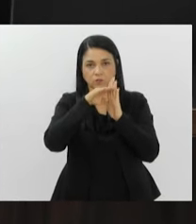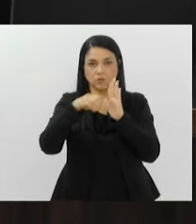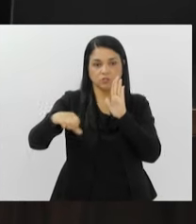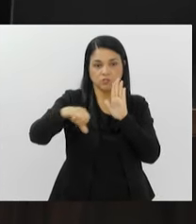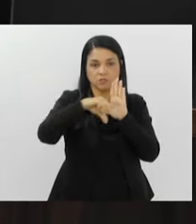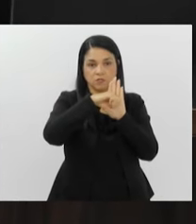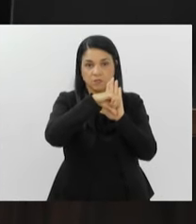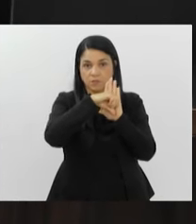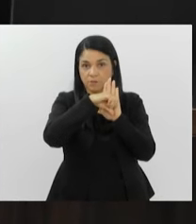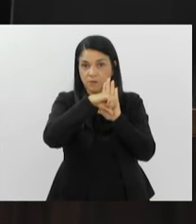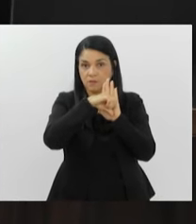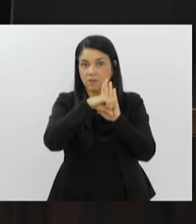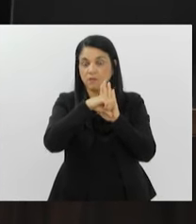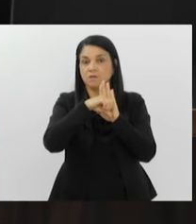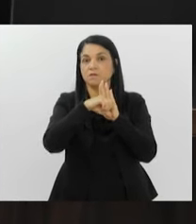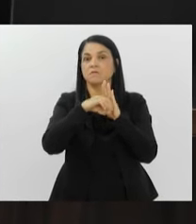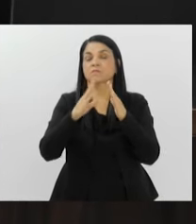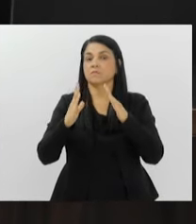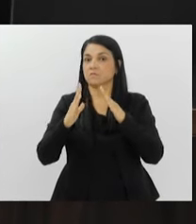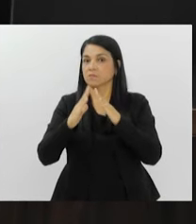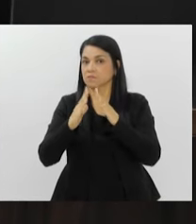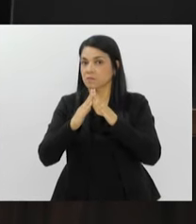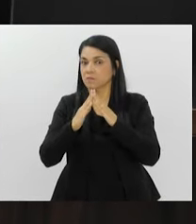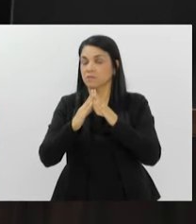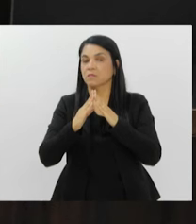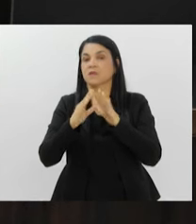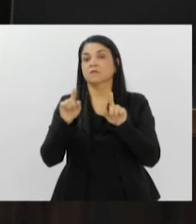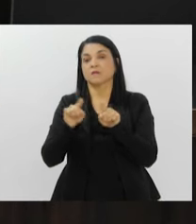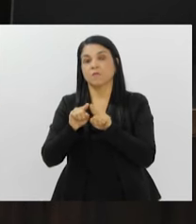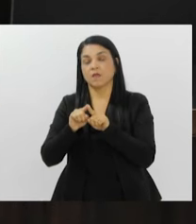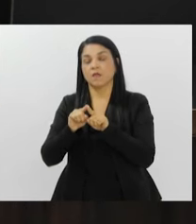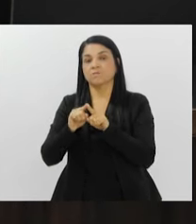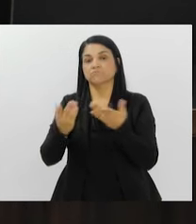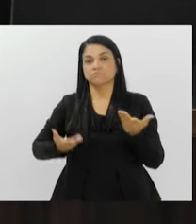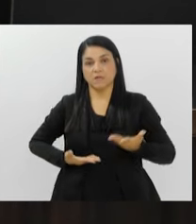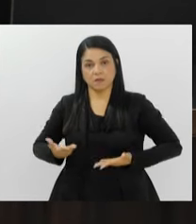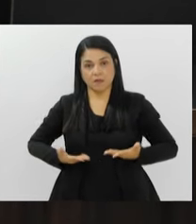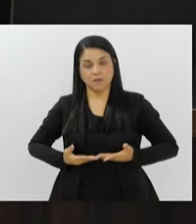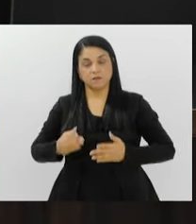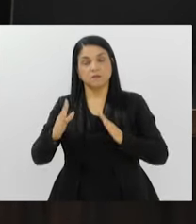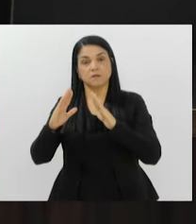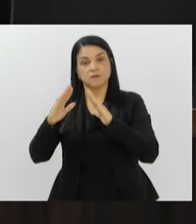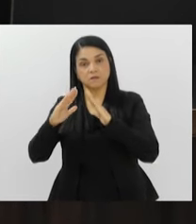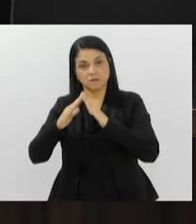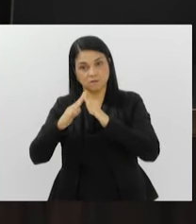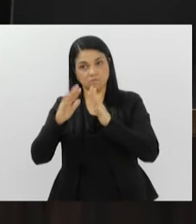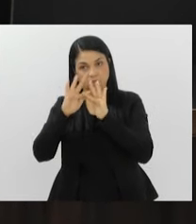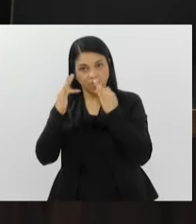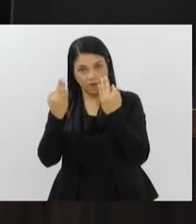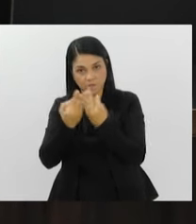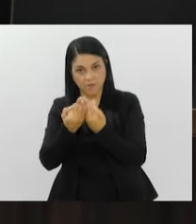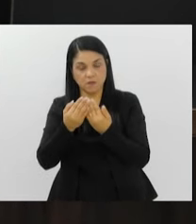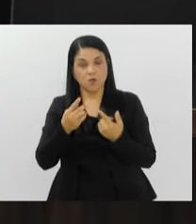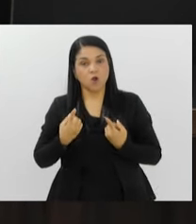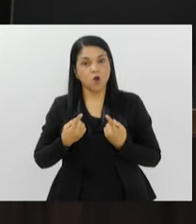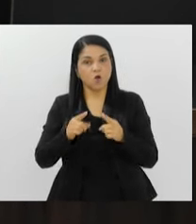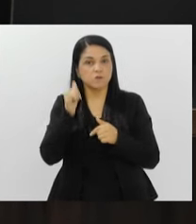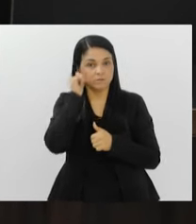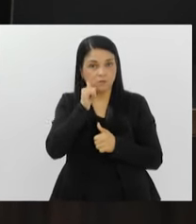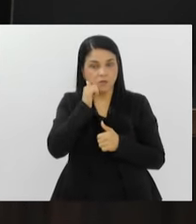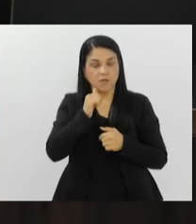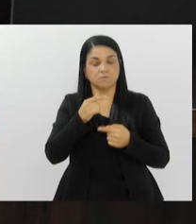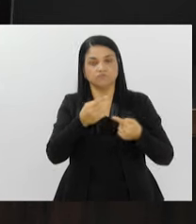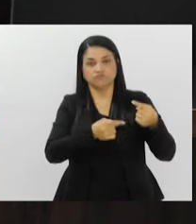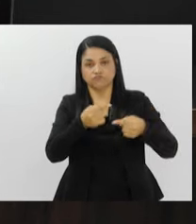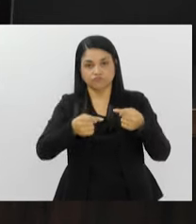violência doméstica e intrafamiliar contra a mulher e da outras providências em discussão não havendo Quem Queira